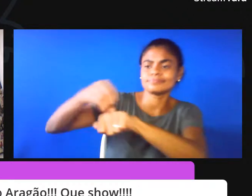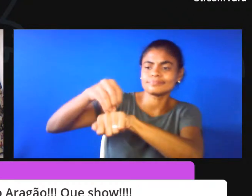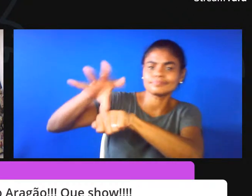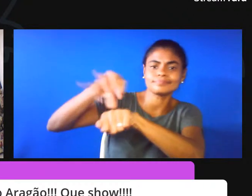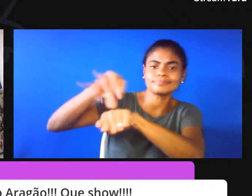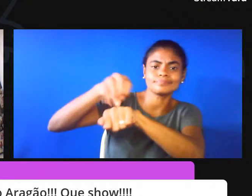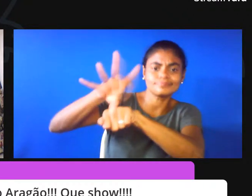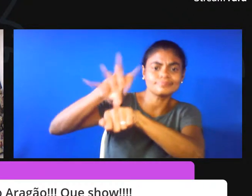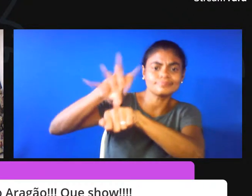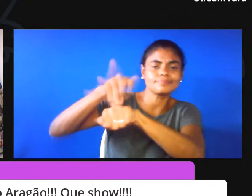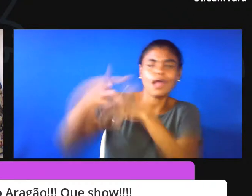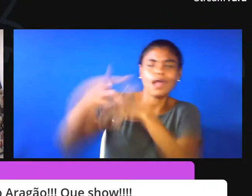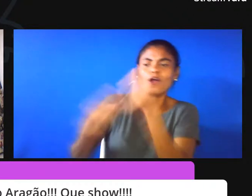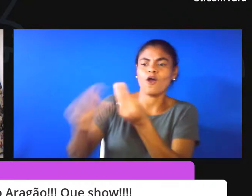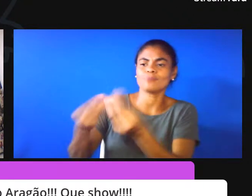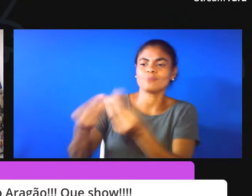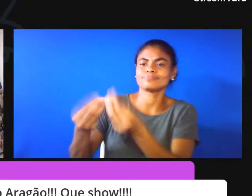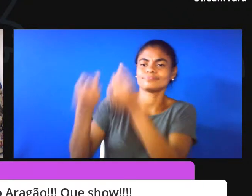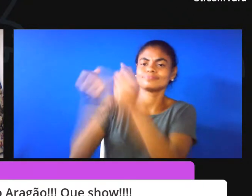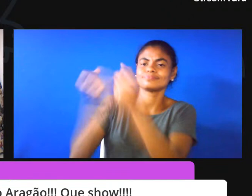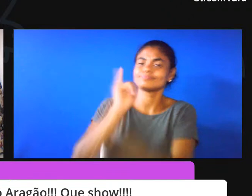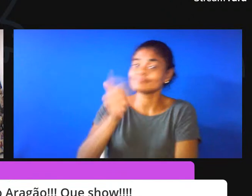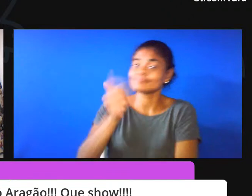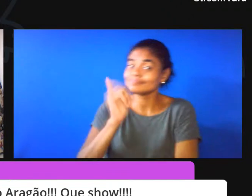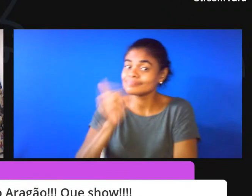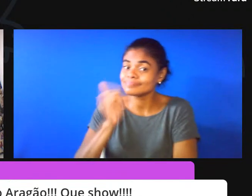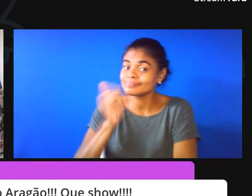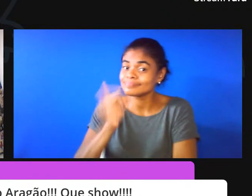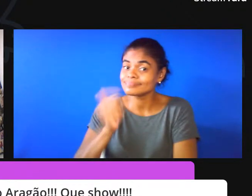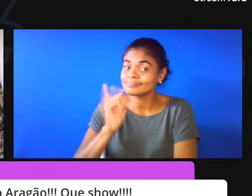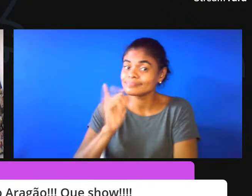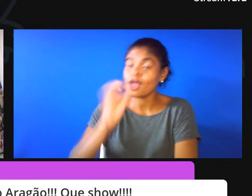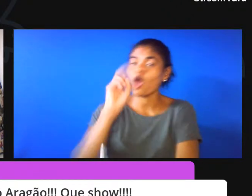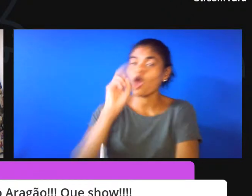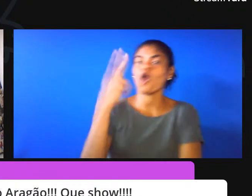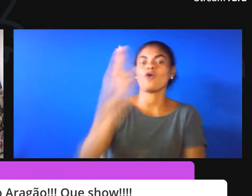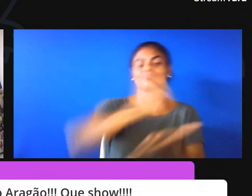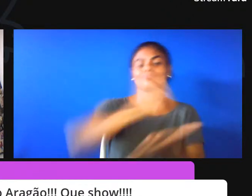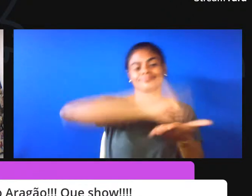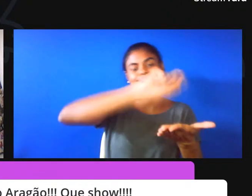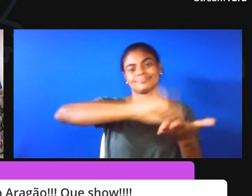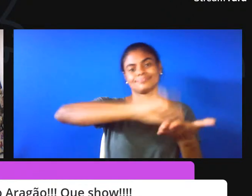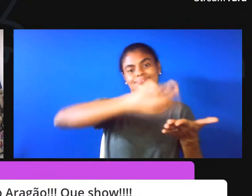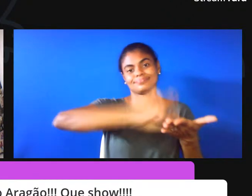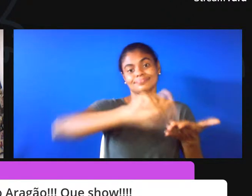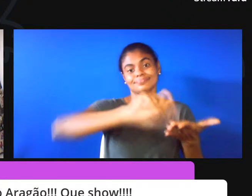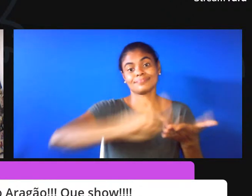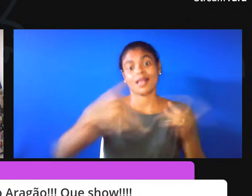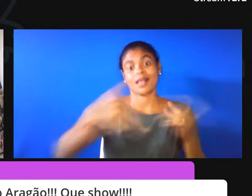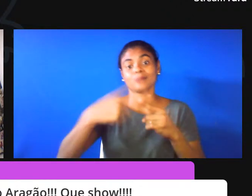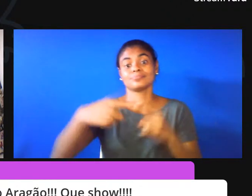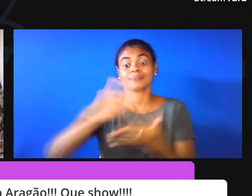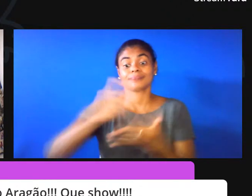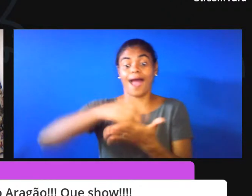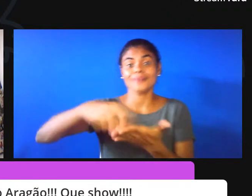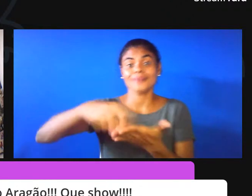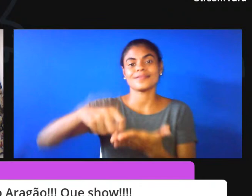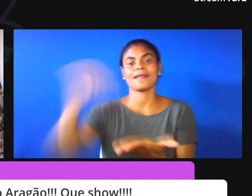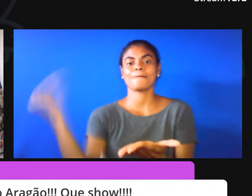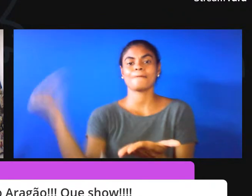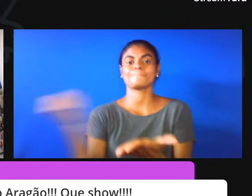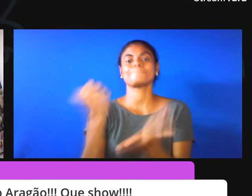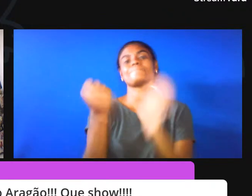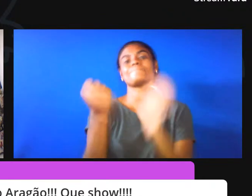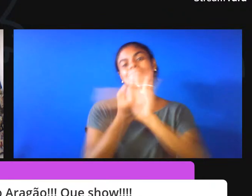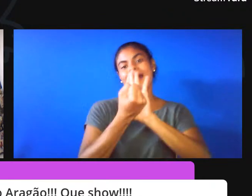escrita, tornando evidente que a língua representa e guarda as marcas sociais e culturais daquela comunidade que a utiliza.